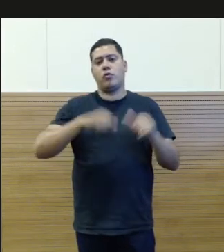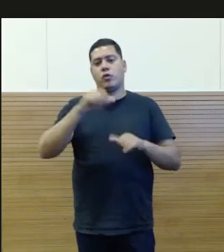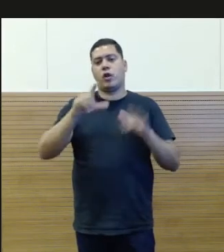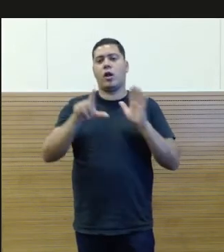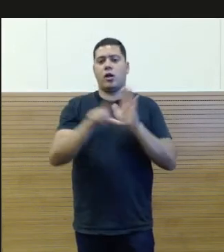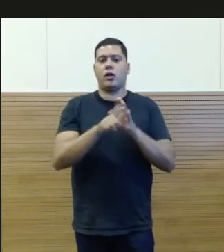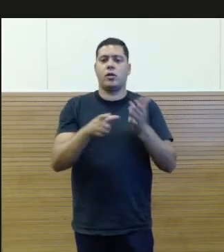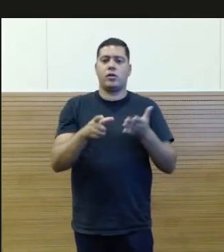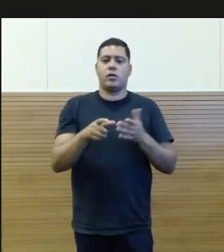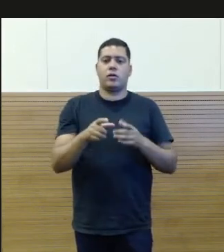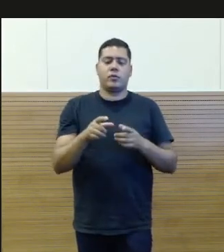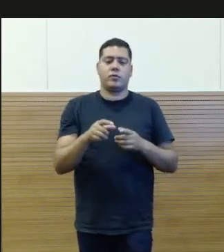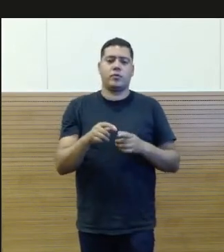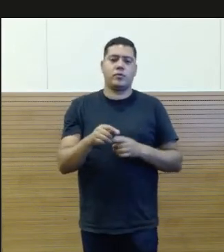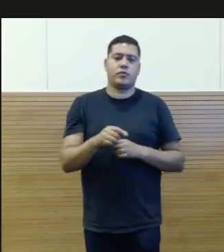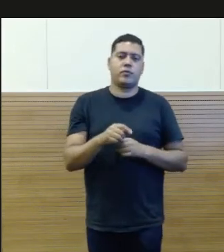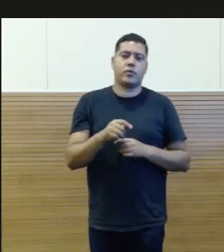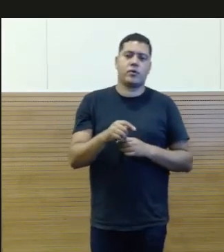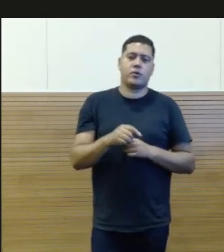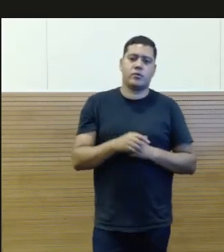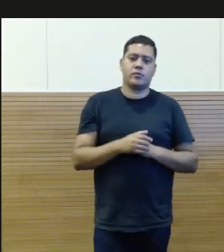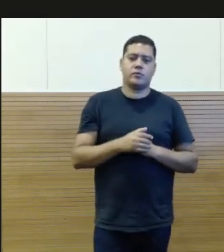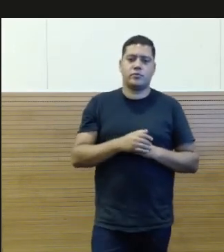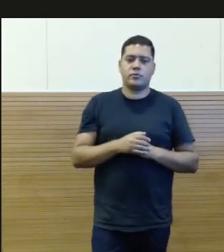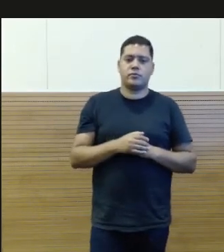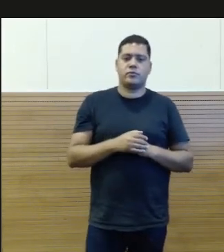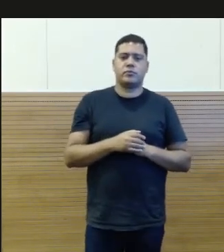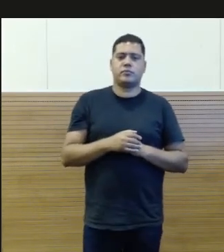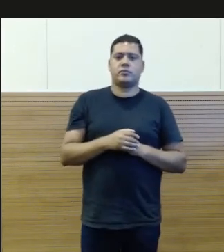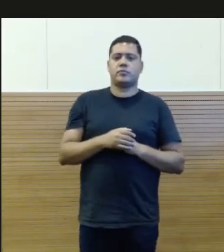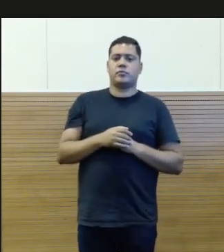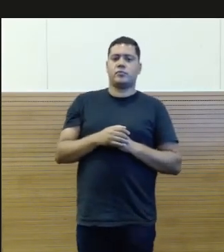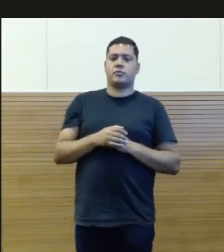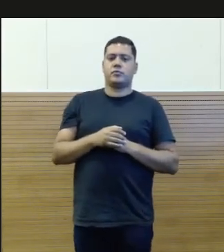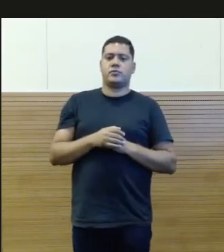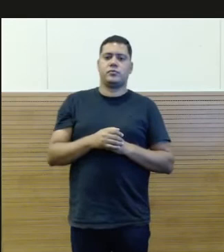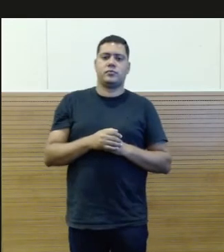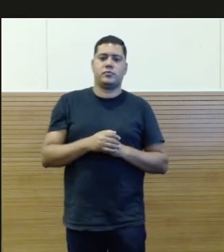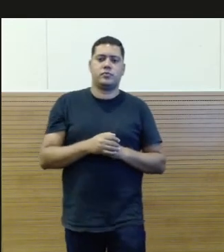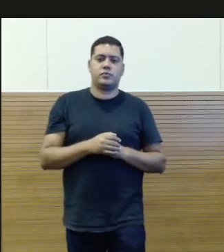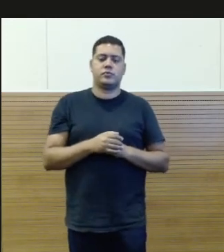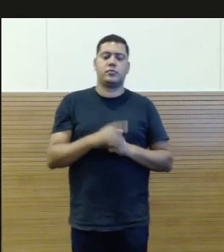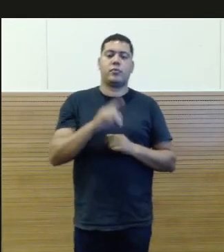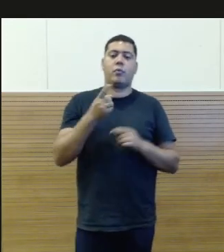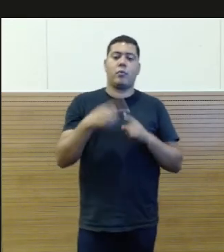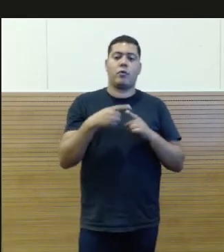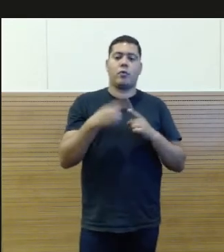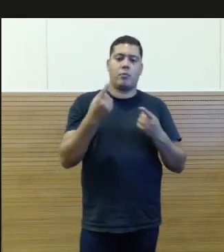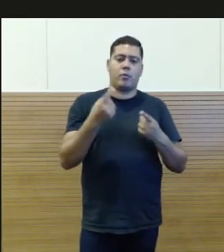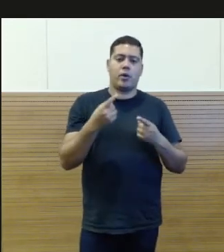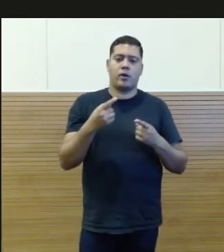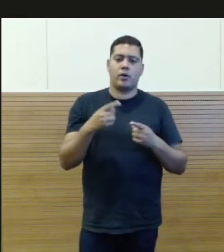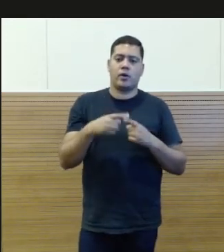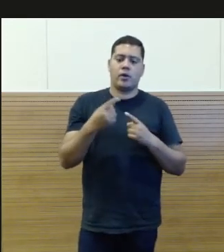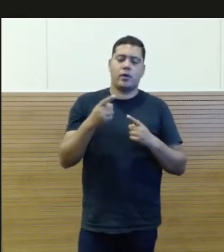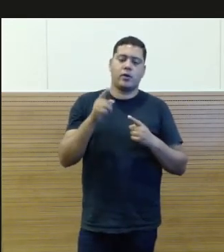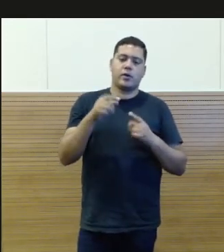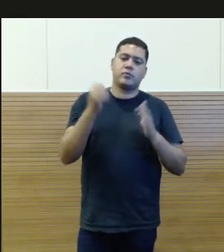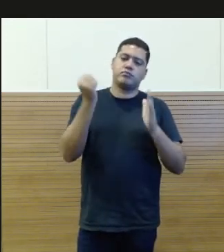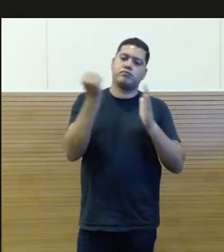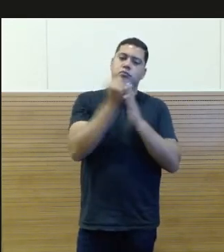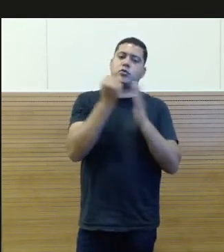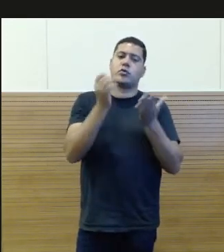então o sistema do Chile sai com alto em, não porque essa era o que dizia a evidência, mas porque já a regulação já